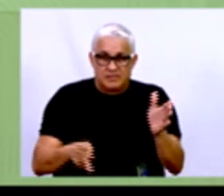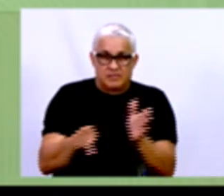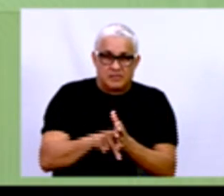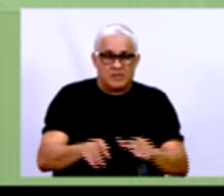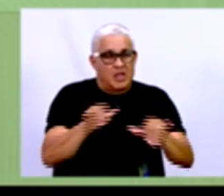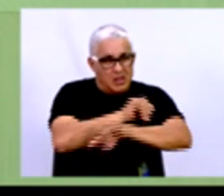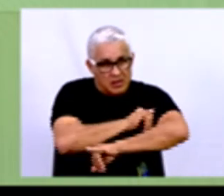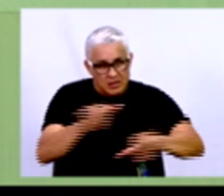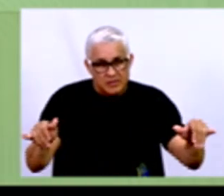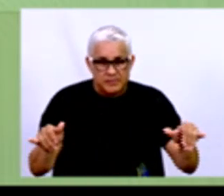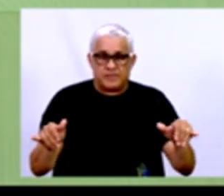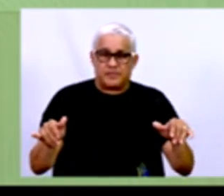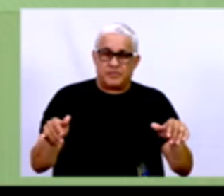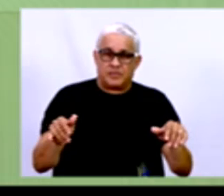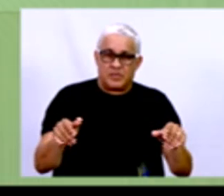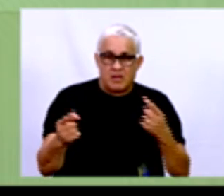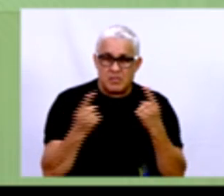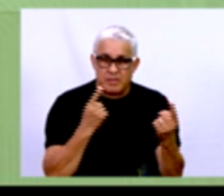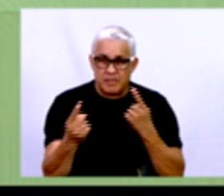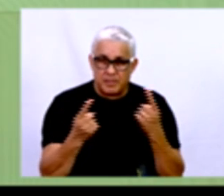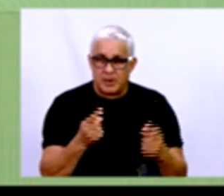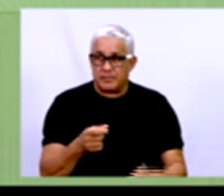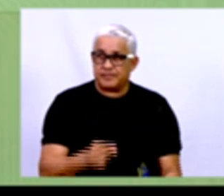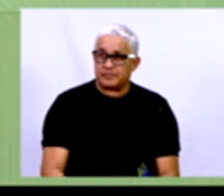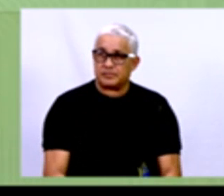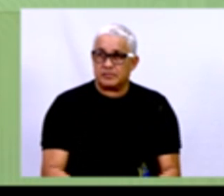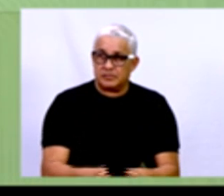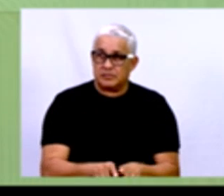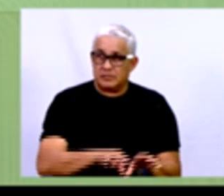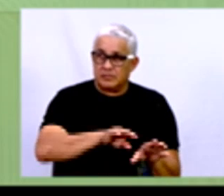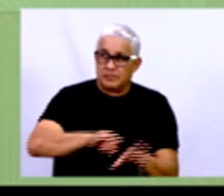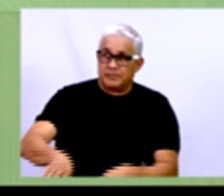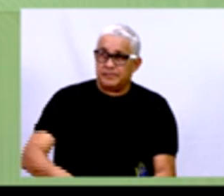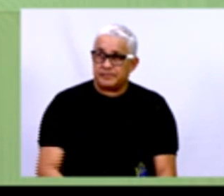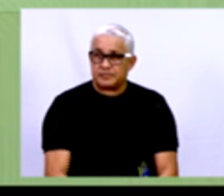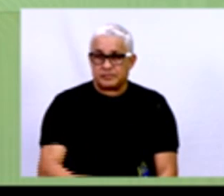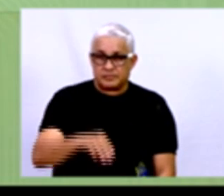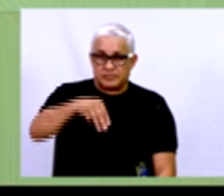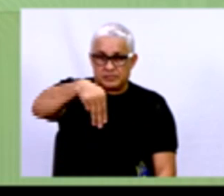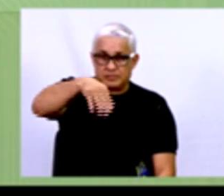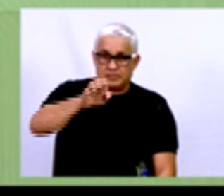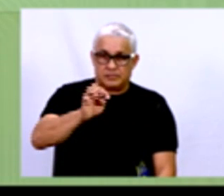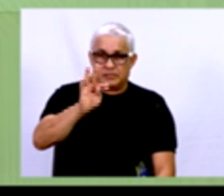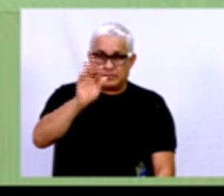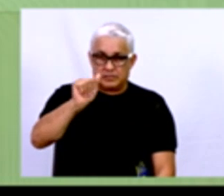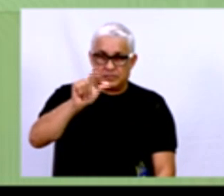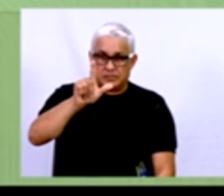Notícias, reportagens e etc. Vejamos a próxima função, é a função